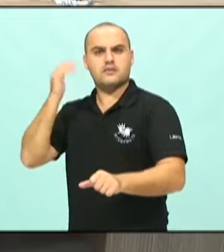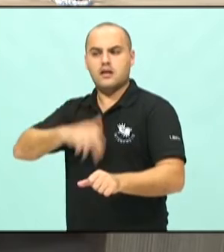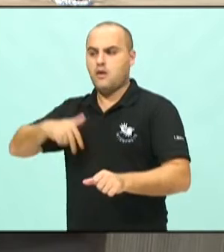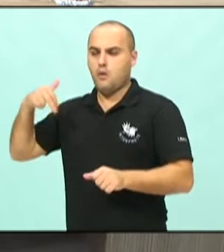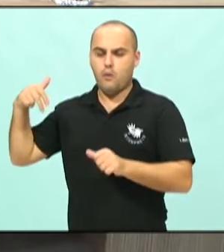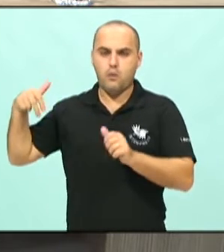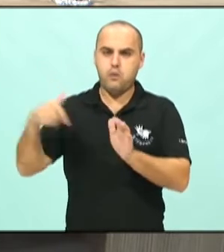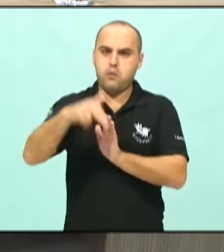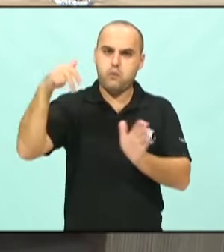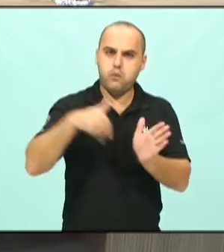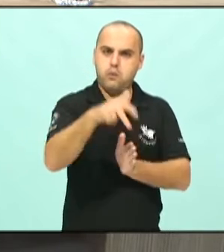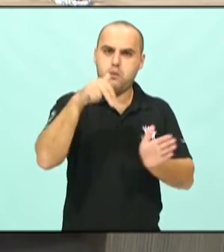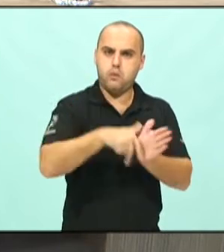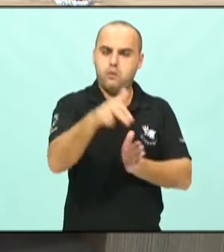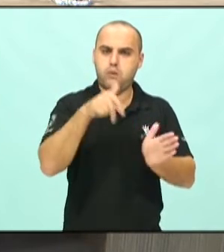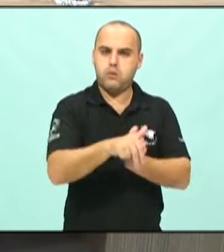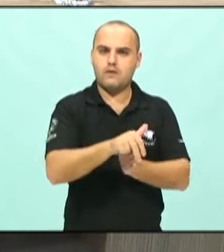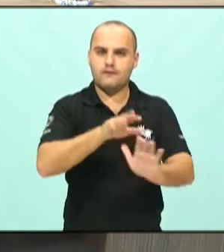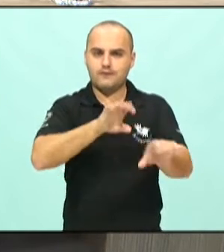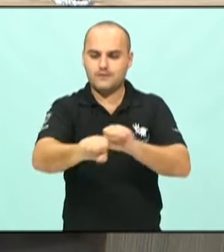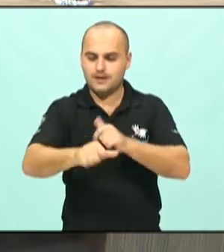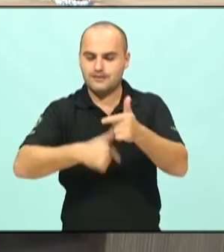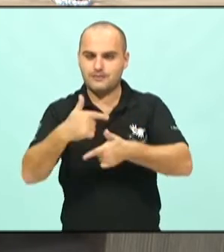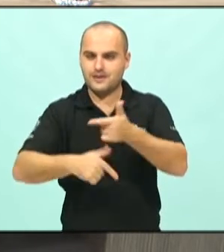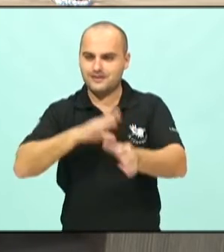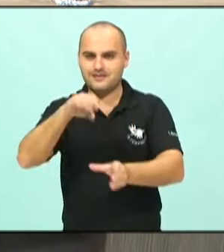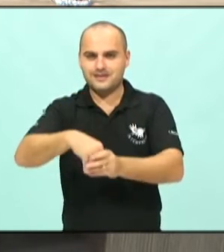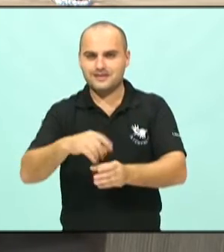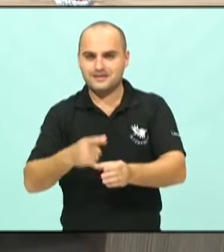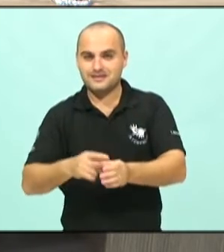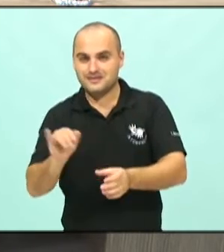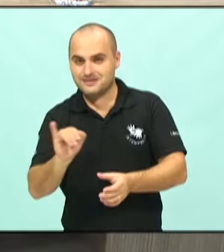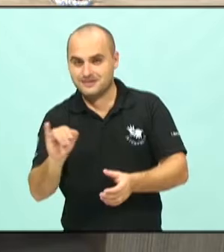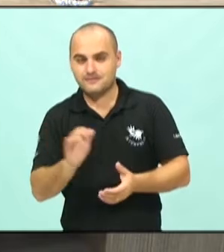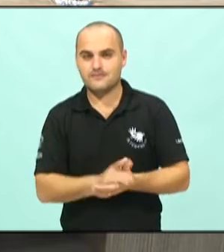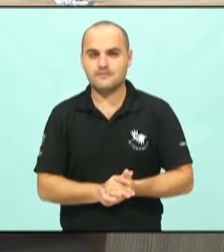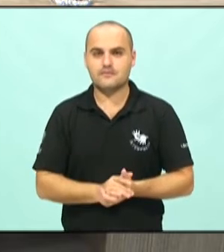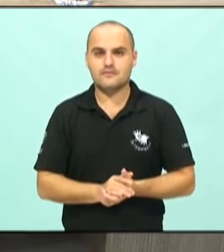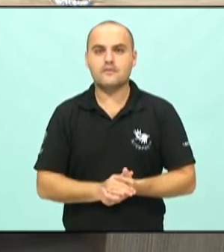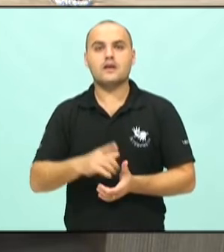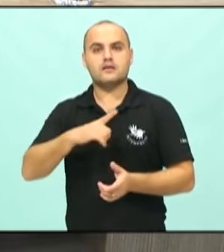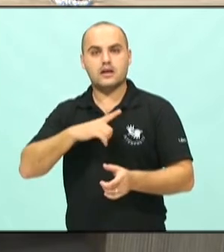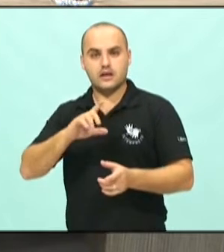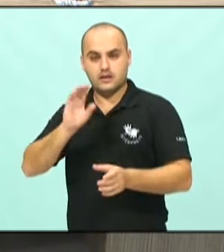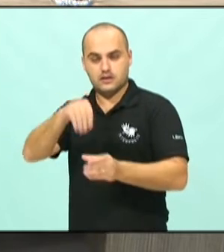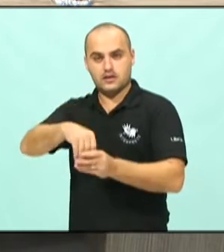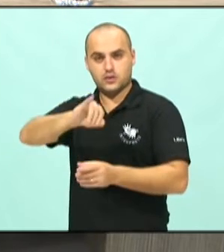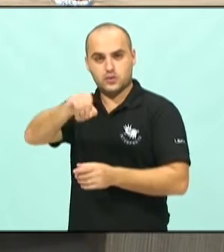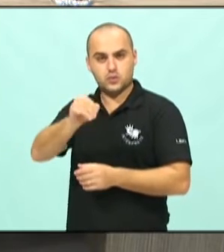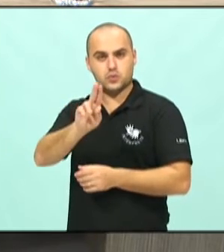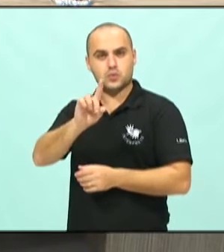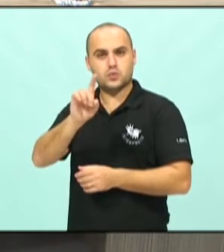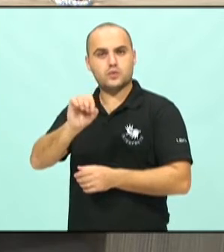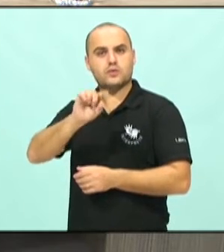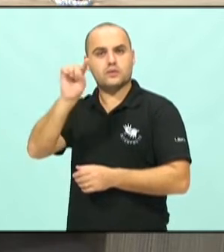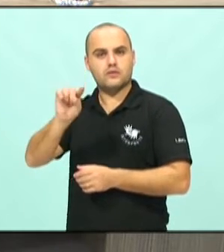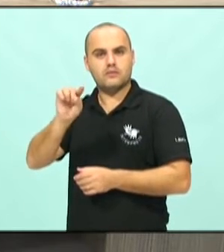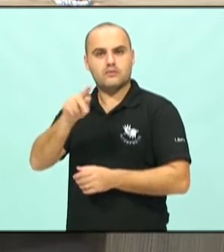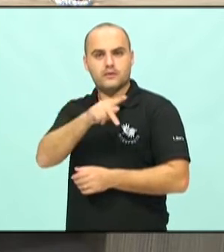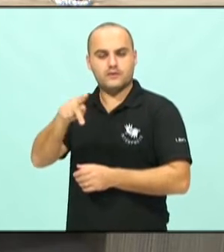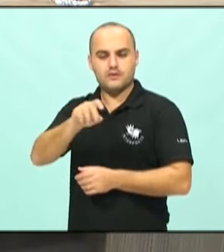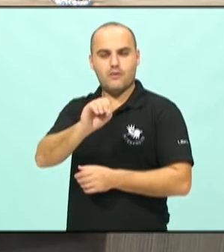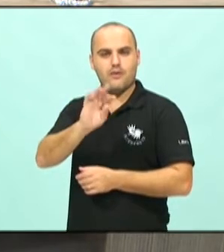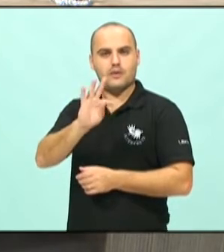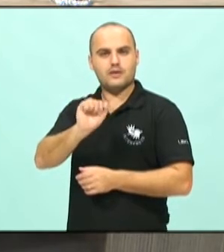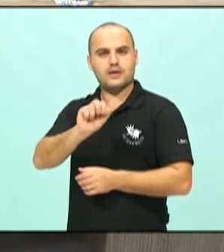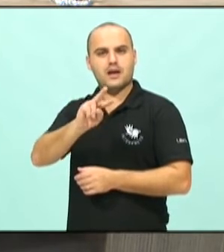hoje está aqui formado e trabalhando dentro da nossa cidade também. Nós temos dentro do judô ainda o professor Otávio, que faz um trabalho magnífico na comunidade, com